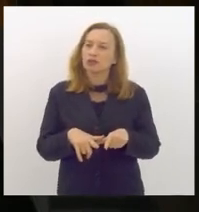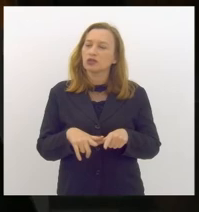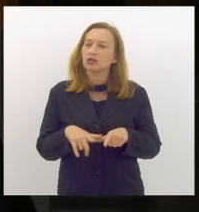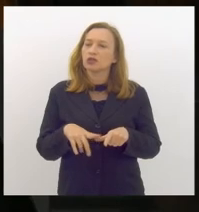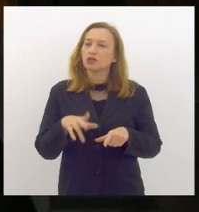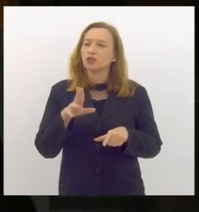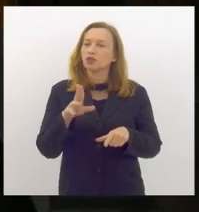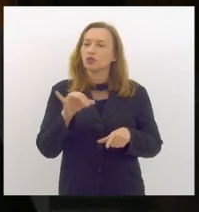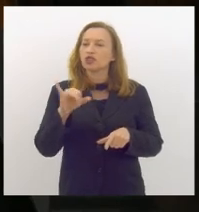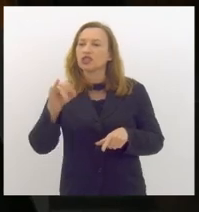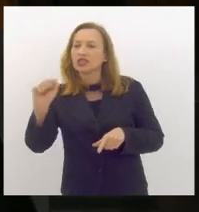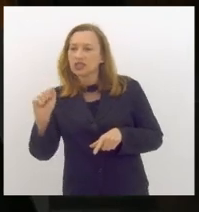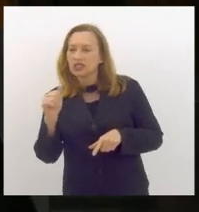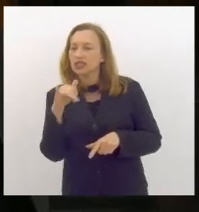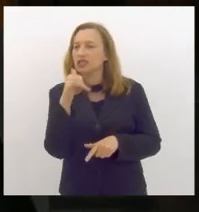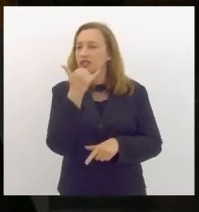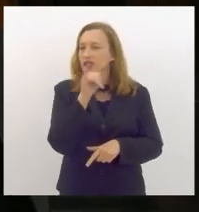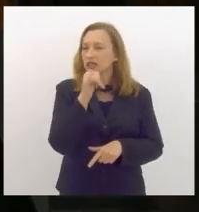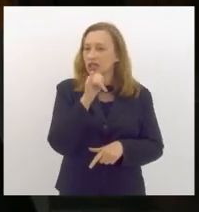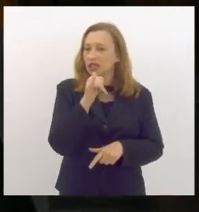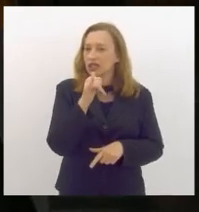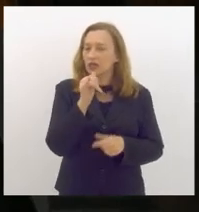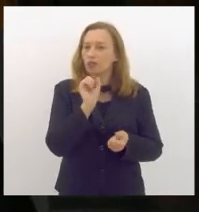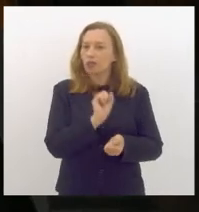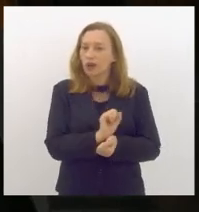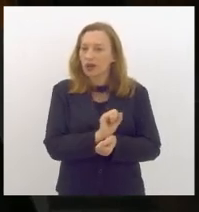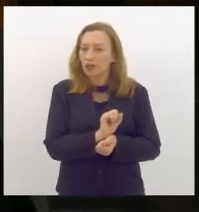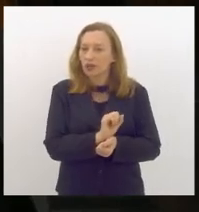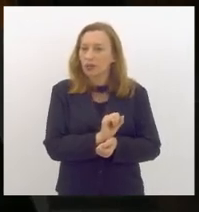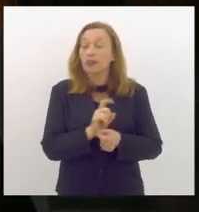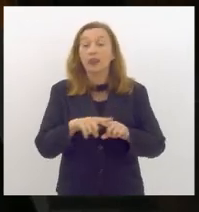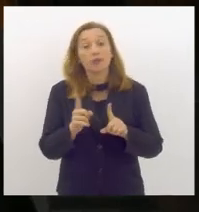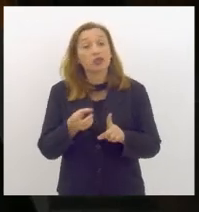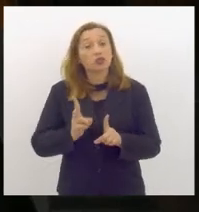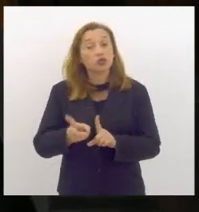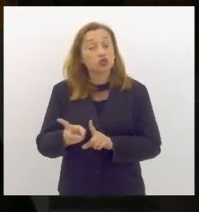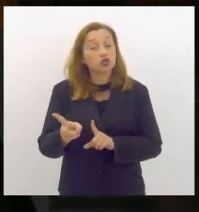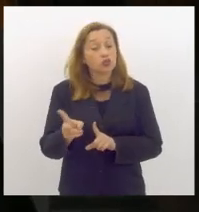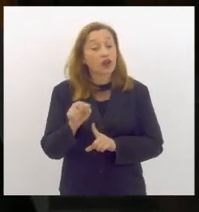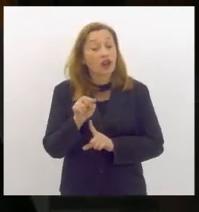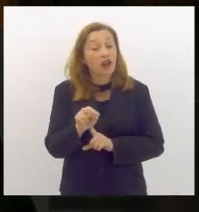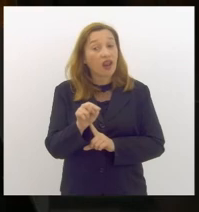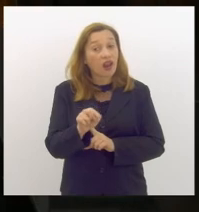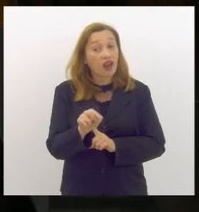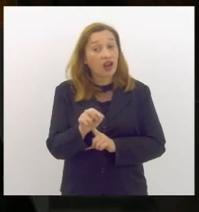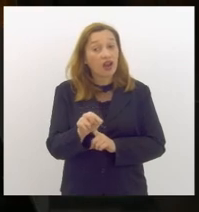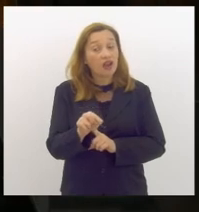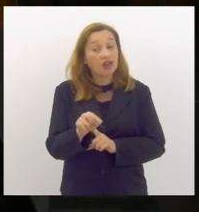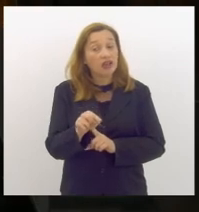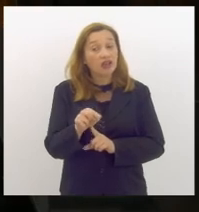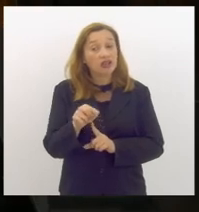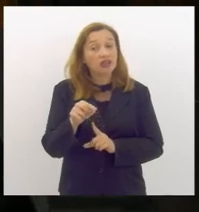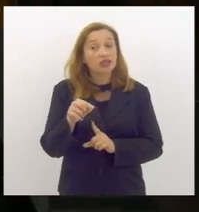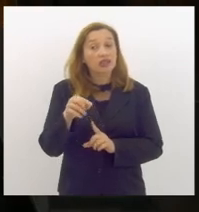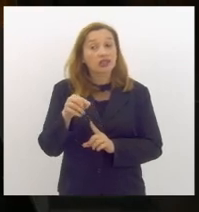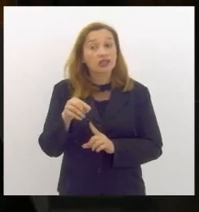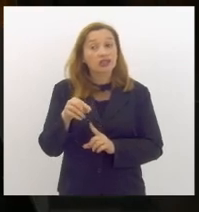usina termoelétrica flutuante está suspensa. Só que ela continua lá, no meio da Baía de